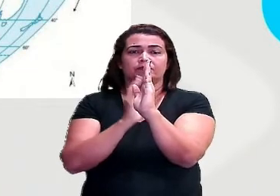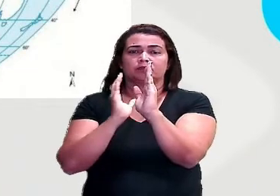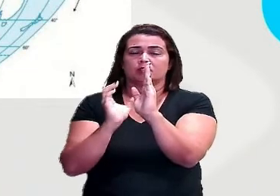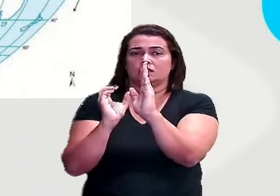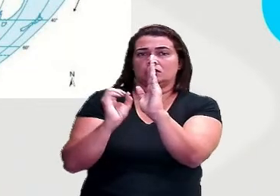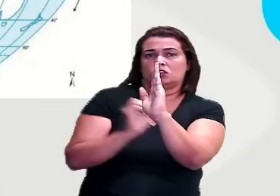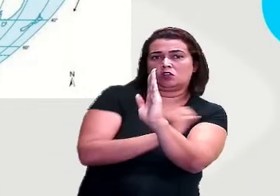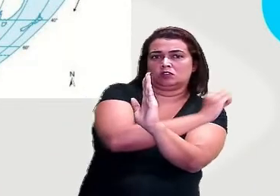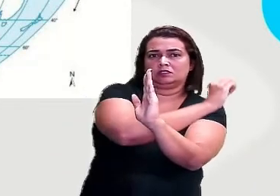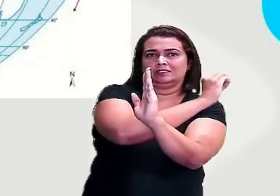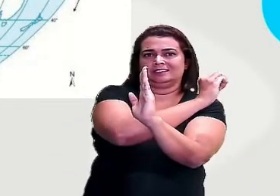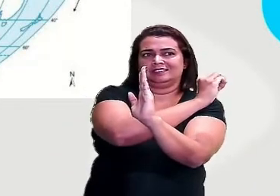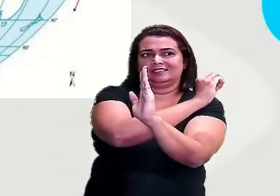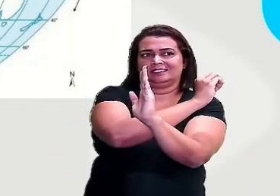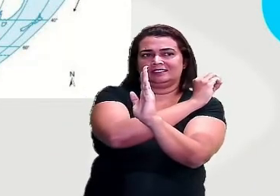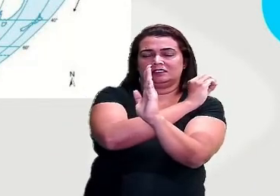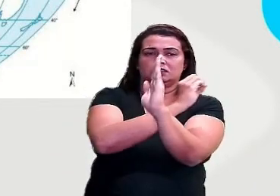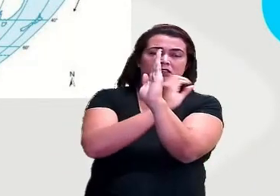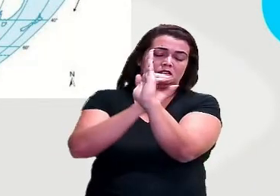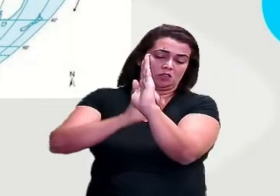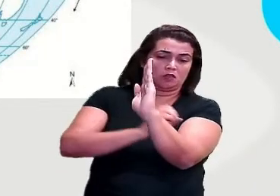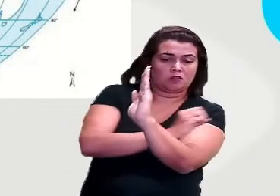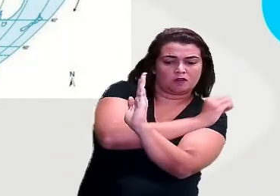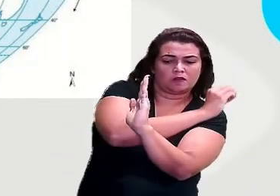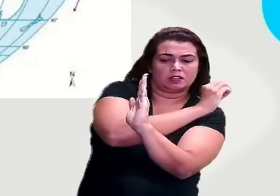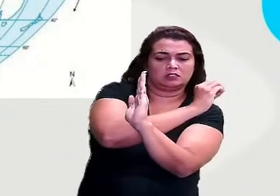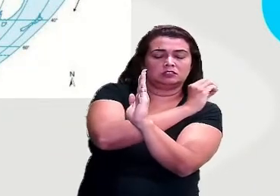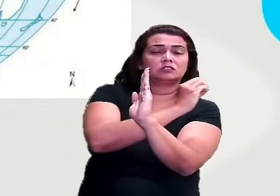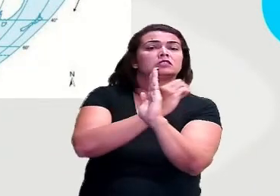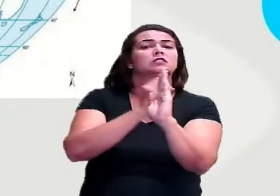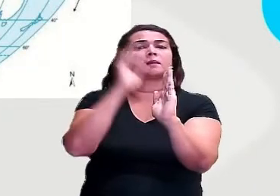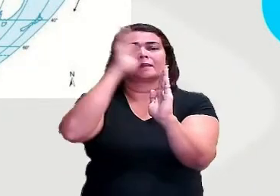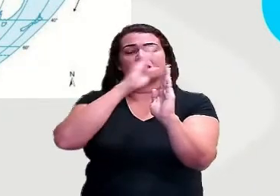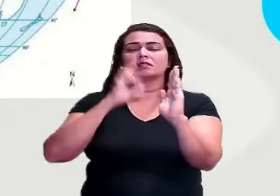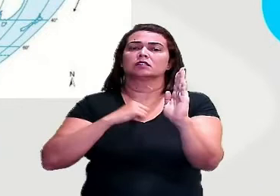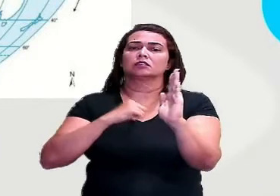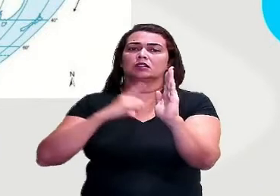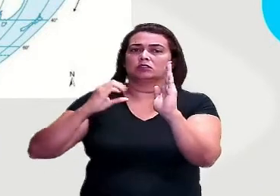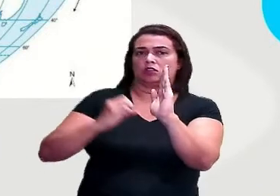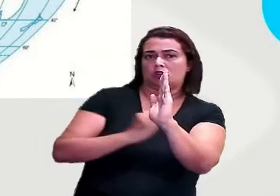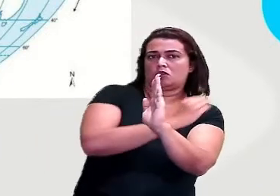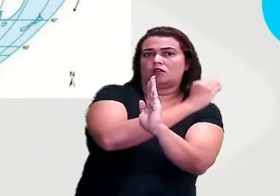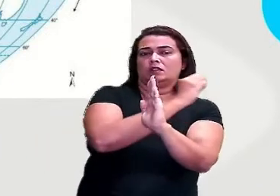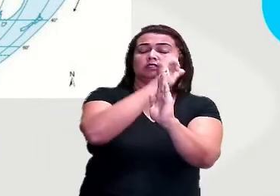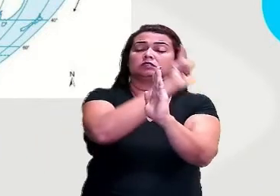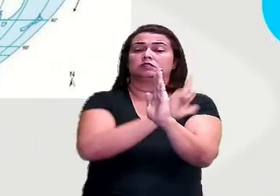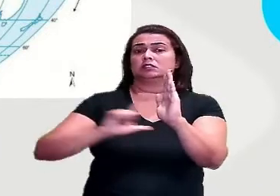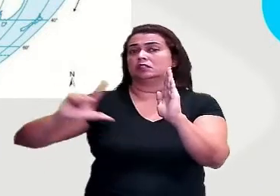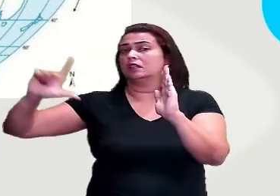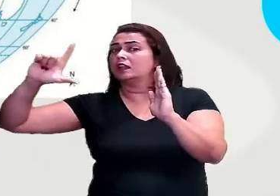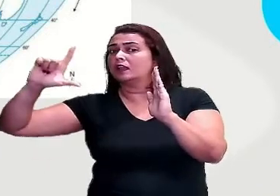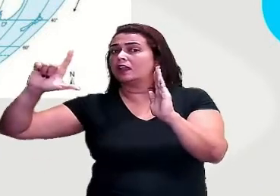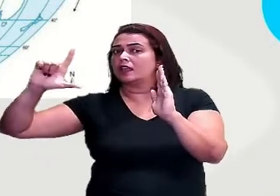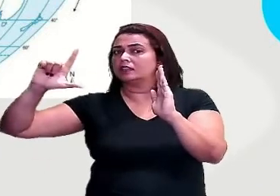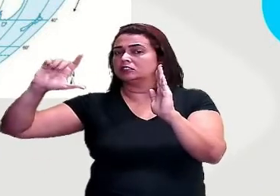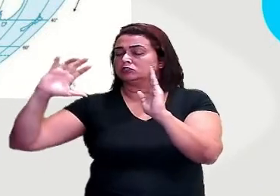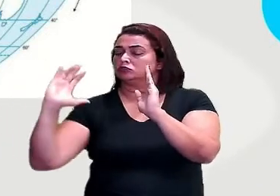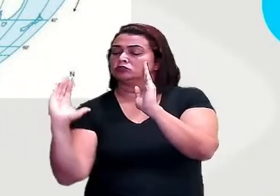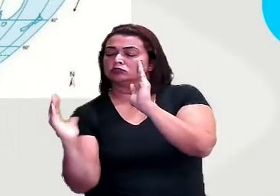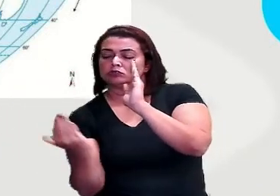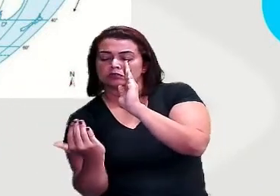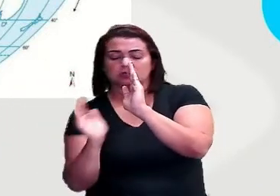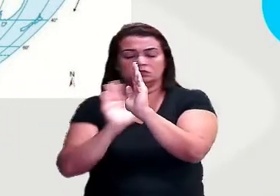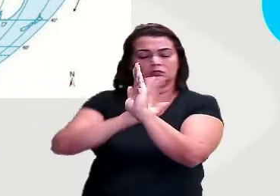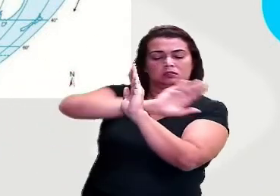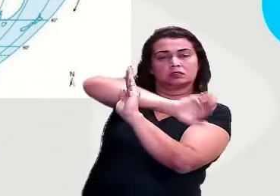ocidental, né? A oeste do meridiano de Greenwich, né? Então, a oeste nós temos o hemisfério ocidental, a leste é o hemisfério oriental, nós estamos no